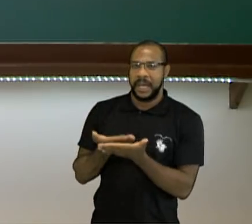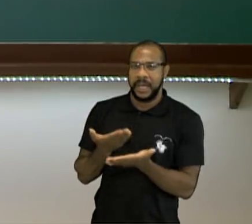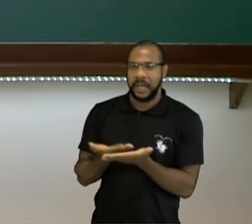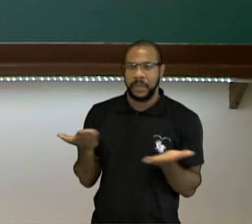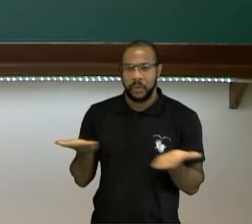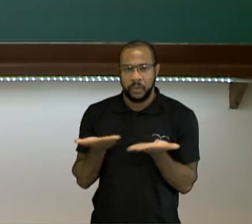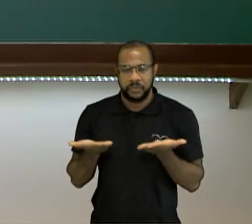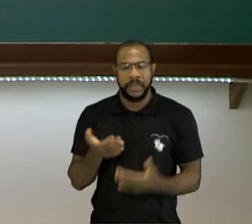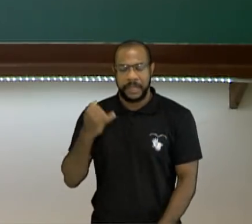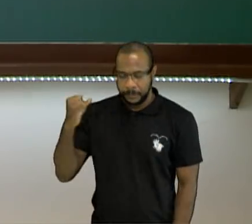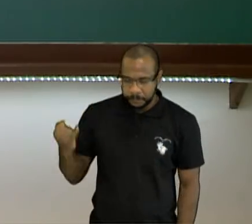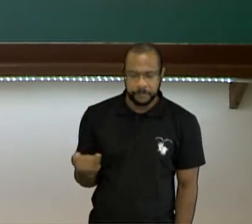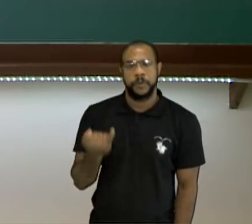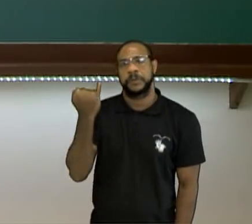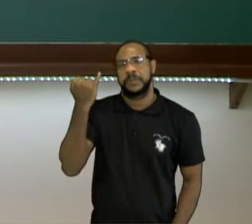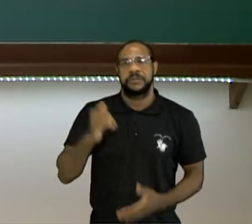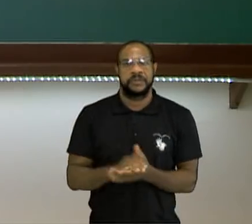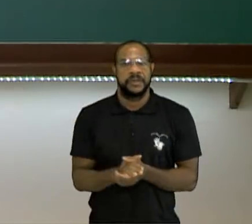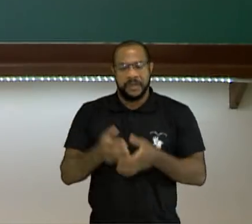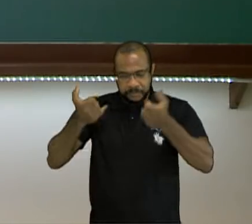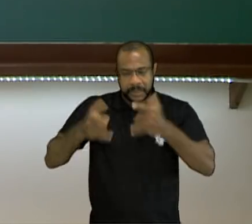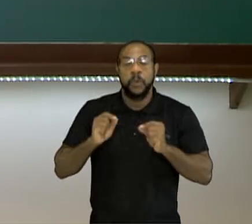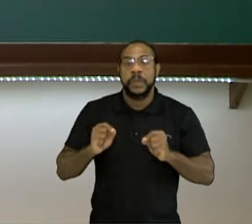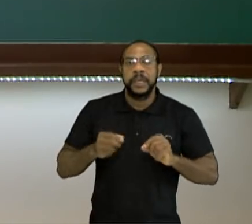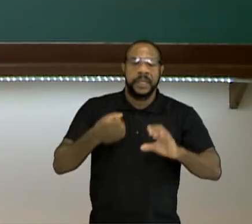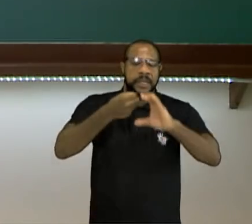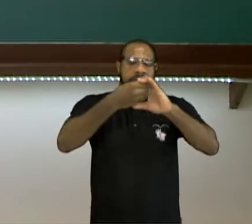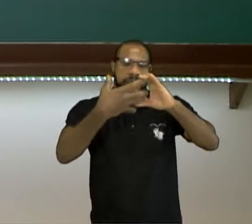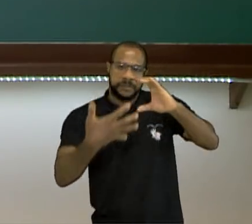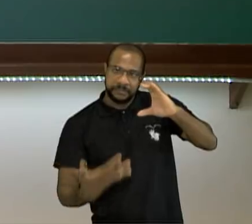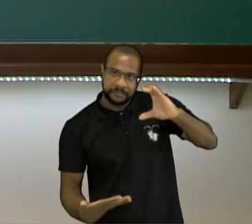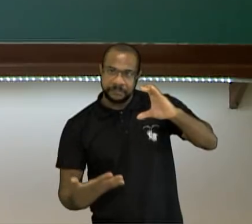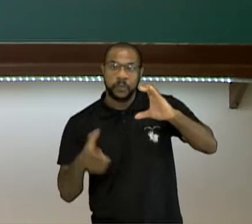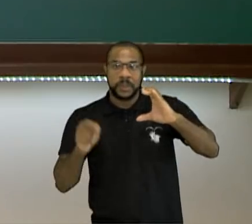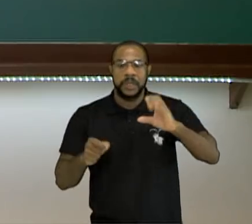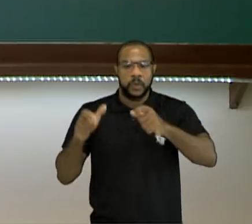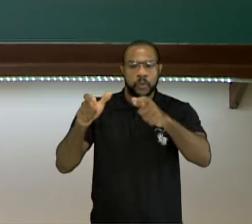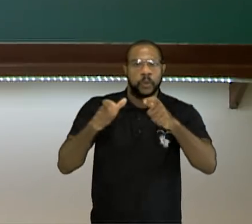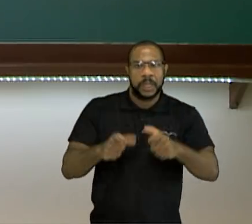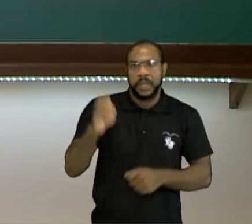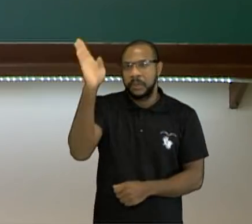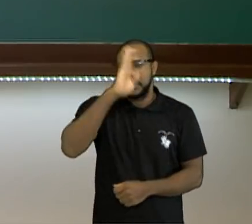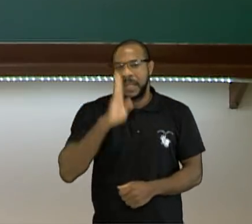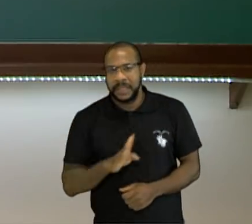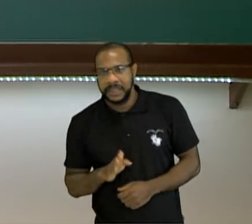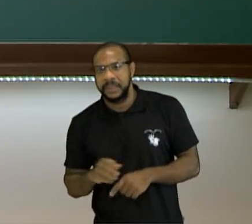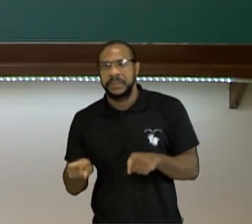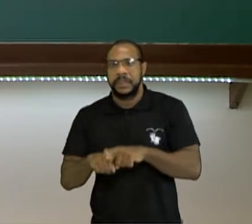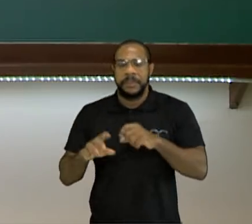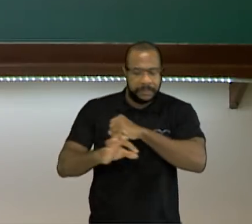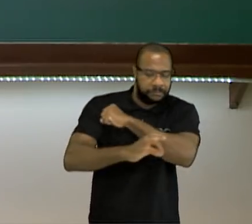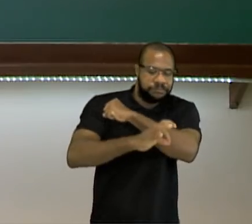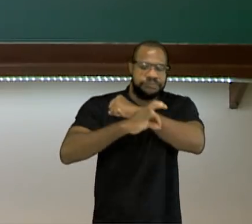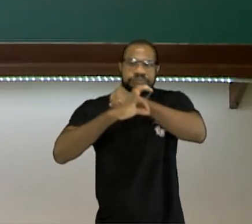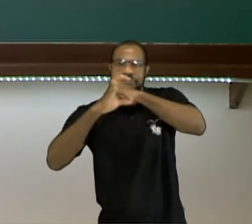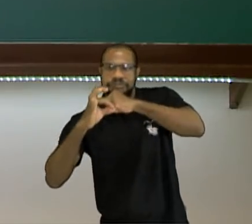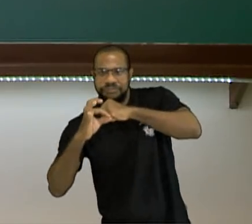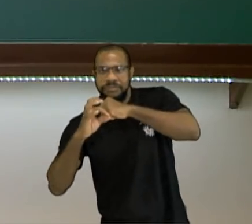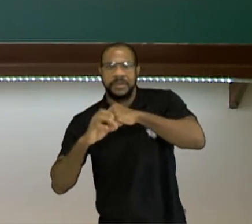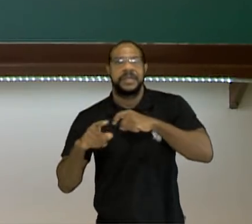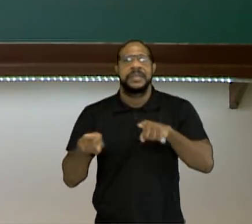bem importante. Falar das características do território brasileiro, das latitudes e as paisagens, depois